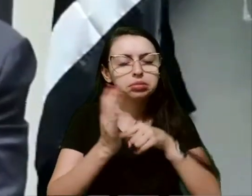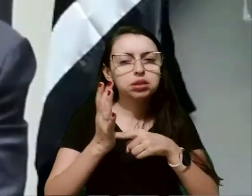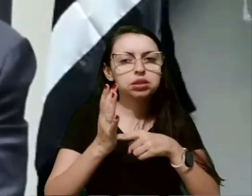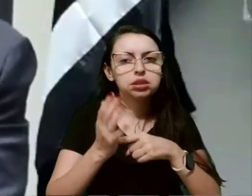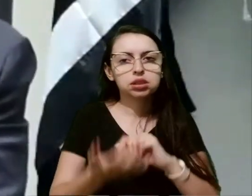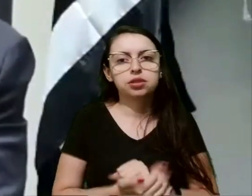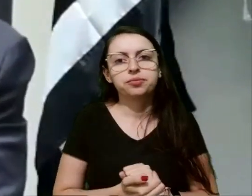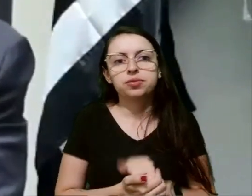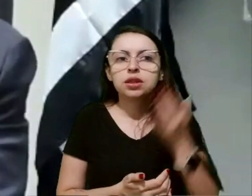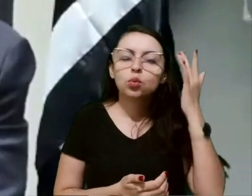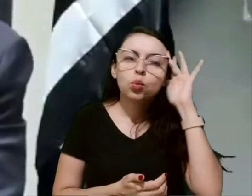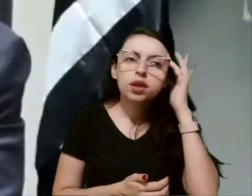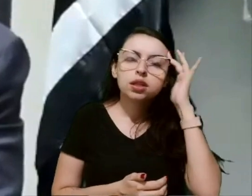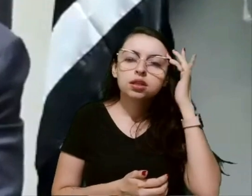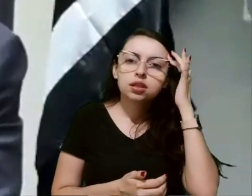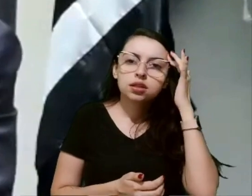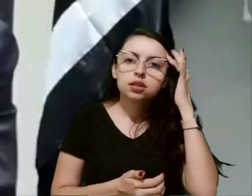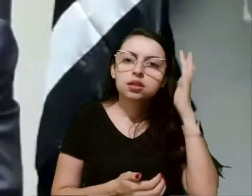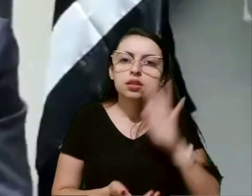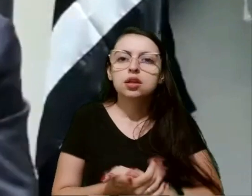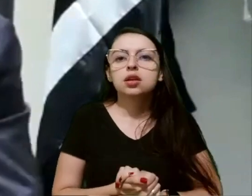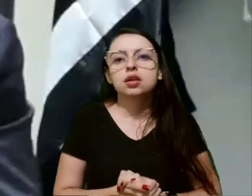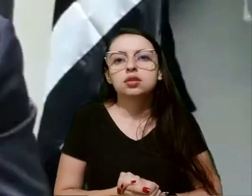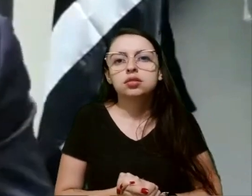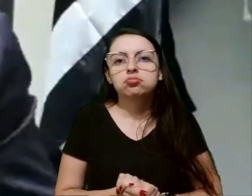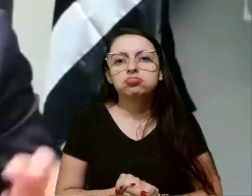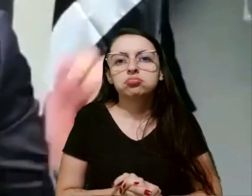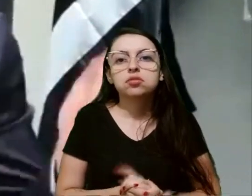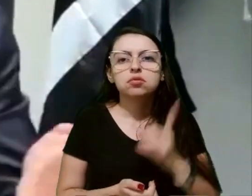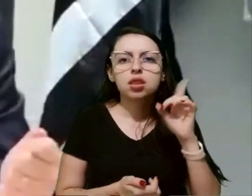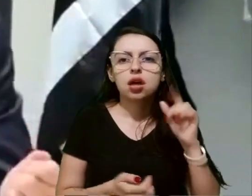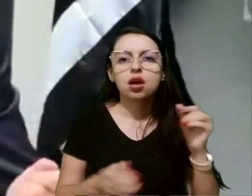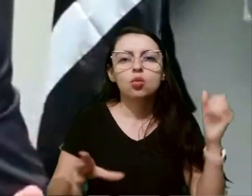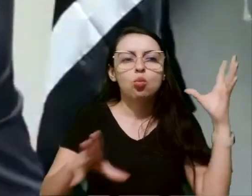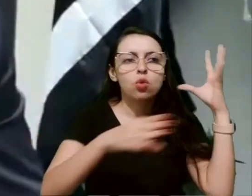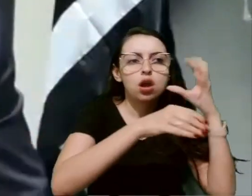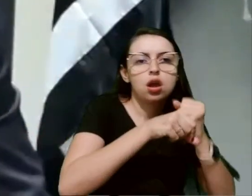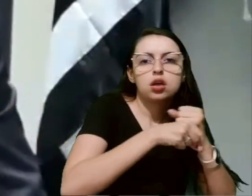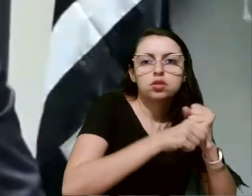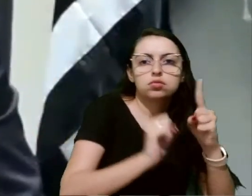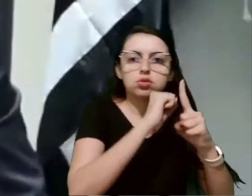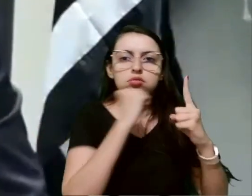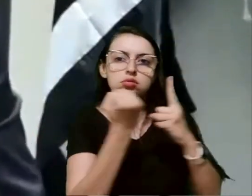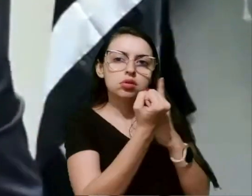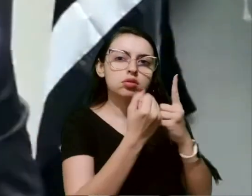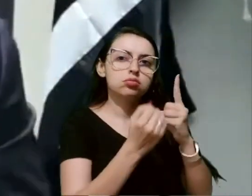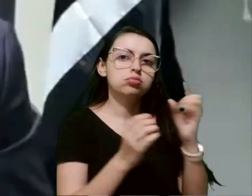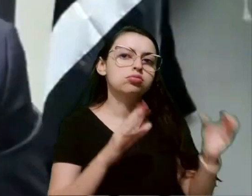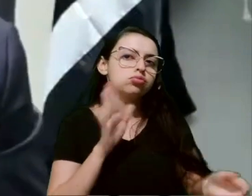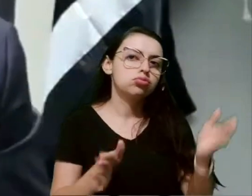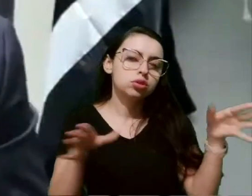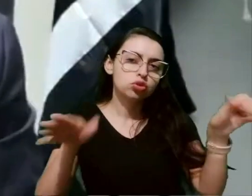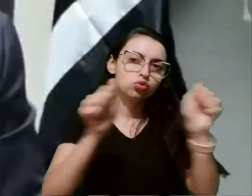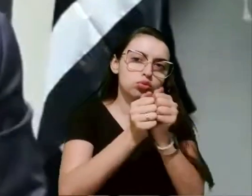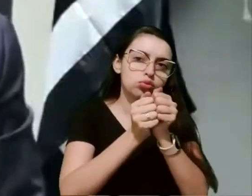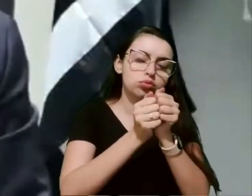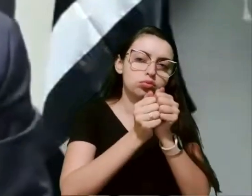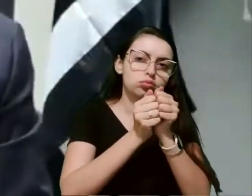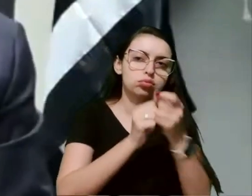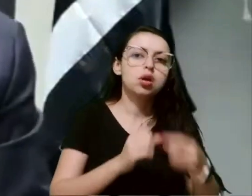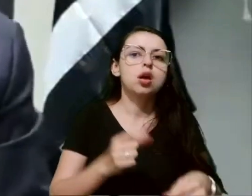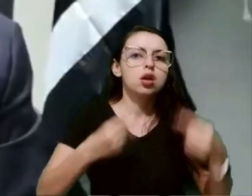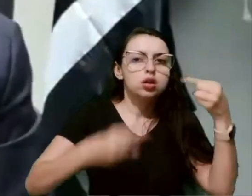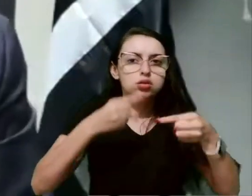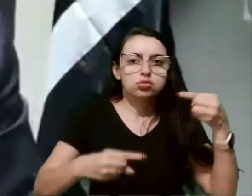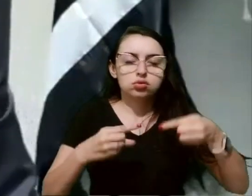ideia, num certo sentido, anti-kelseniana. A gente vai falar: "Não, vamos amarrar o direito na sociedade dos 2 lados de novo. Eu quero